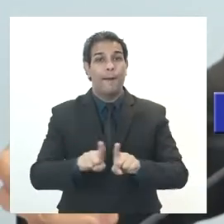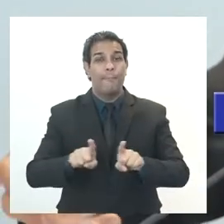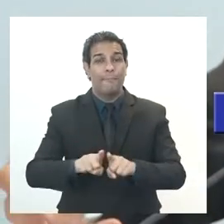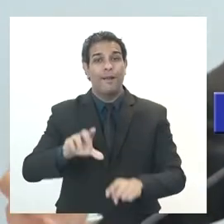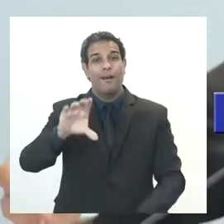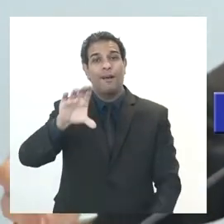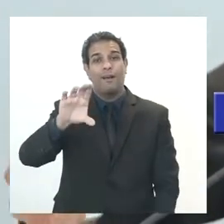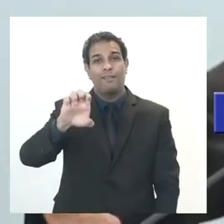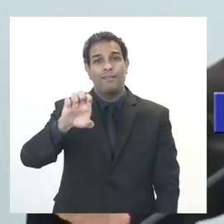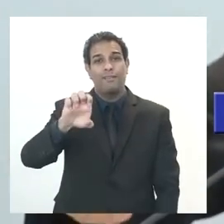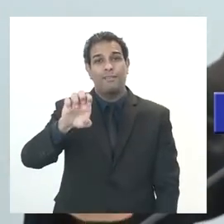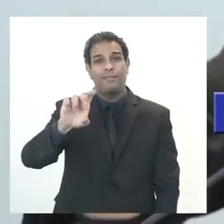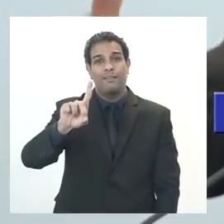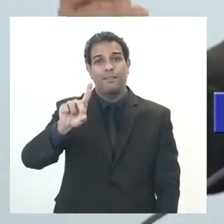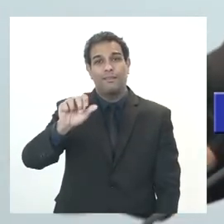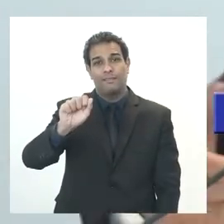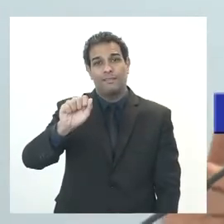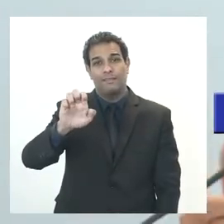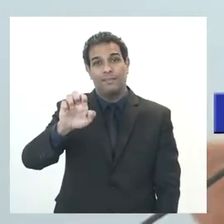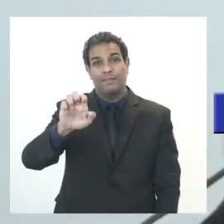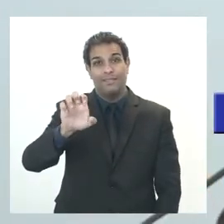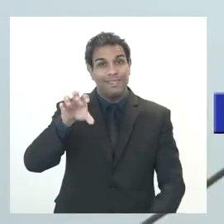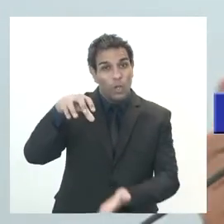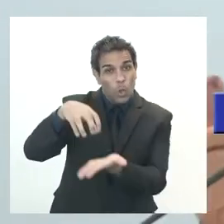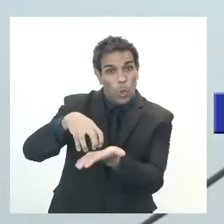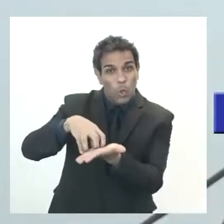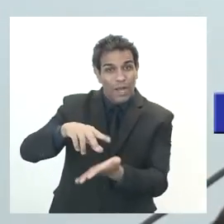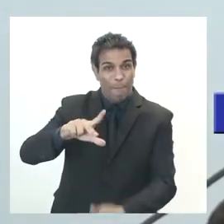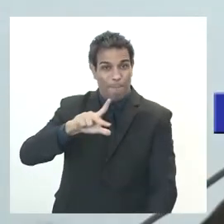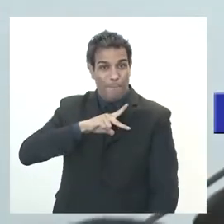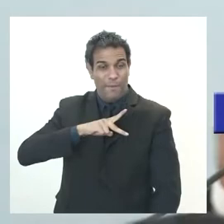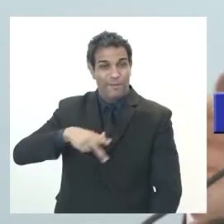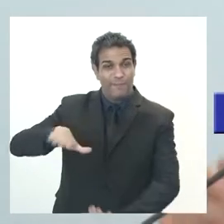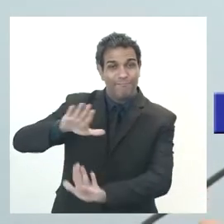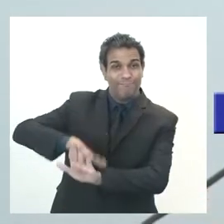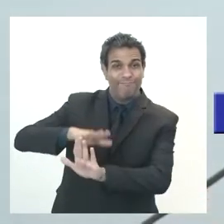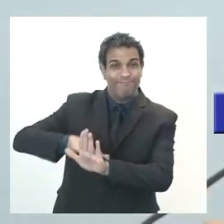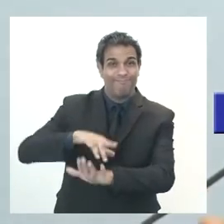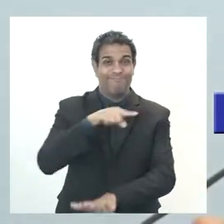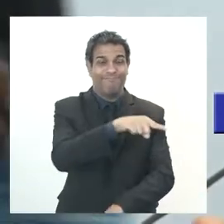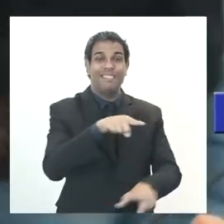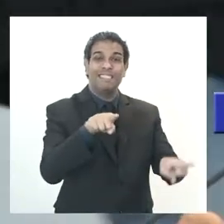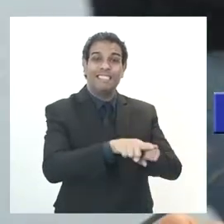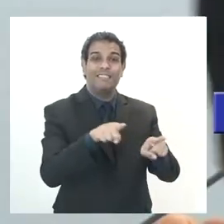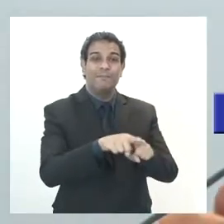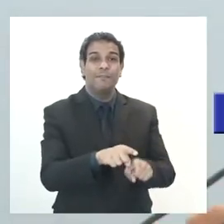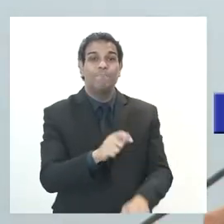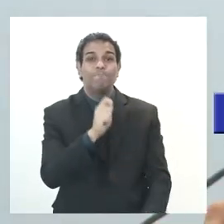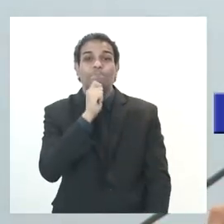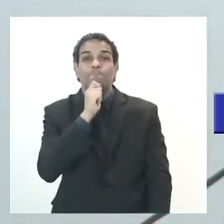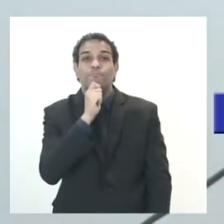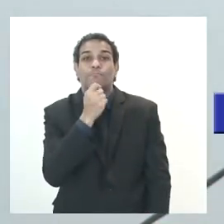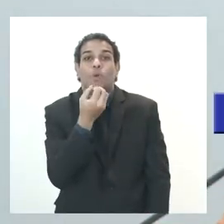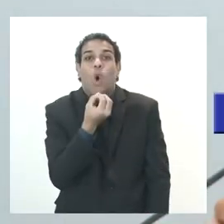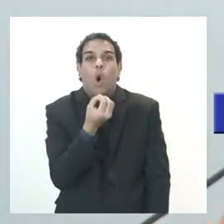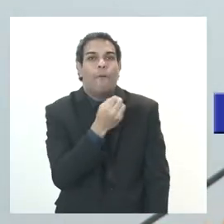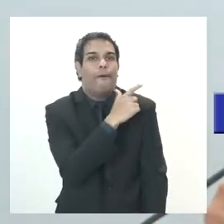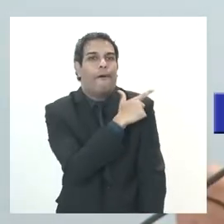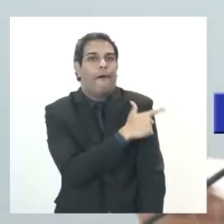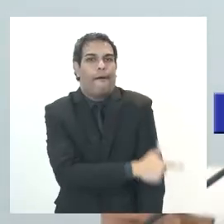Cedae no Rio de Janeiro privatizar os Correios demonstrou aí responsabilidade muito grande né